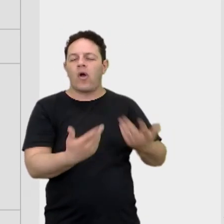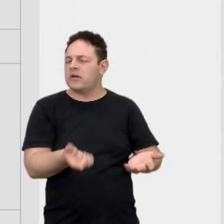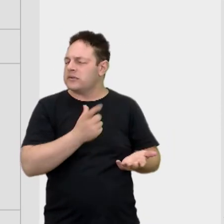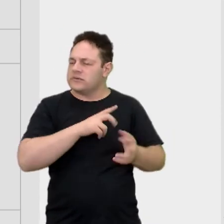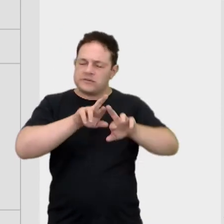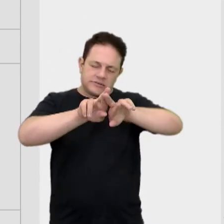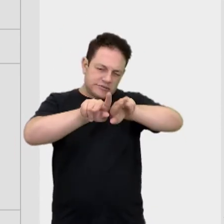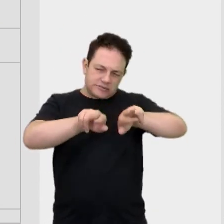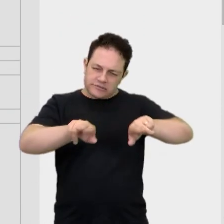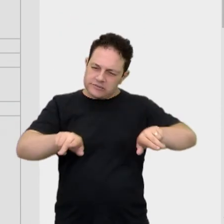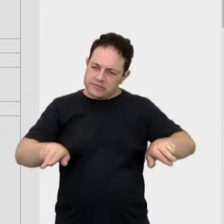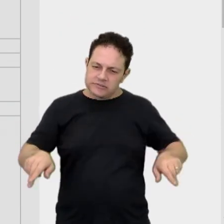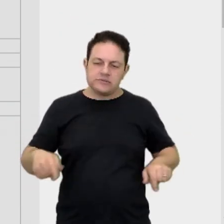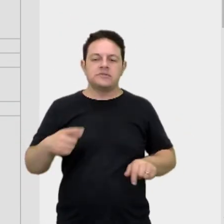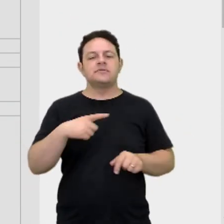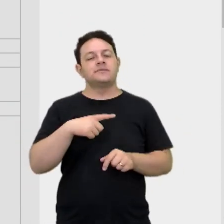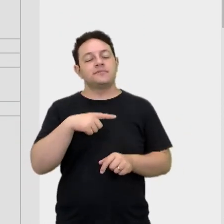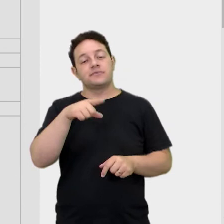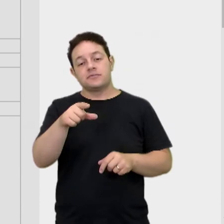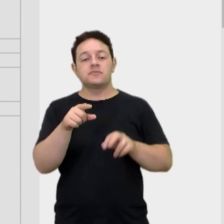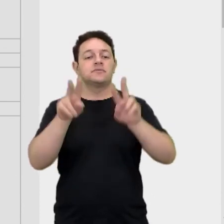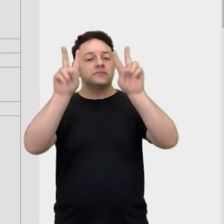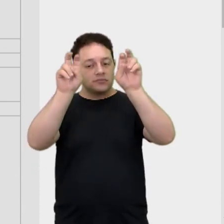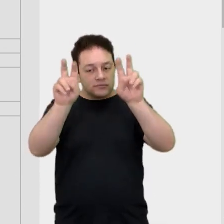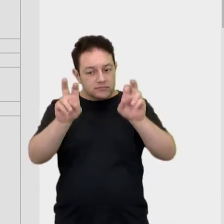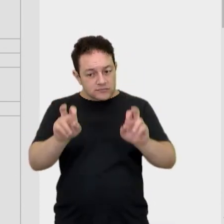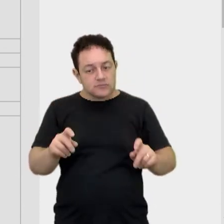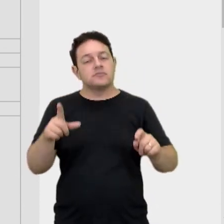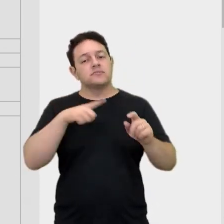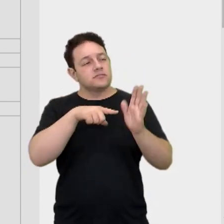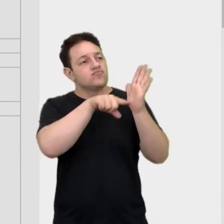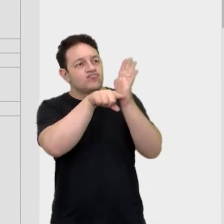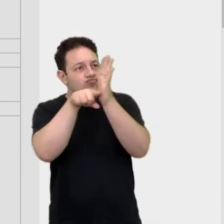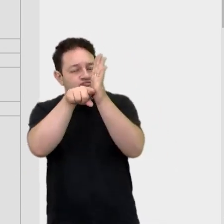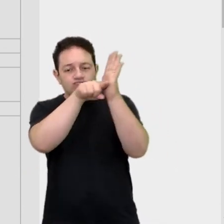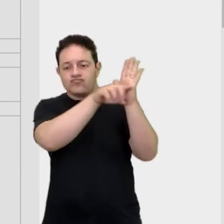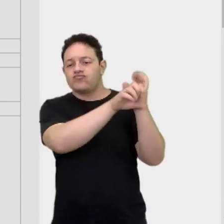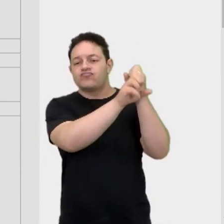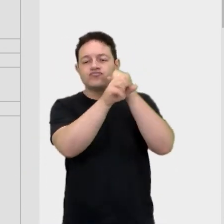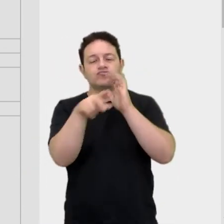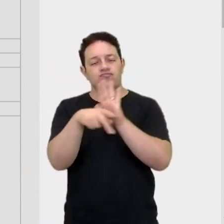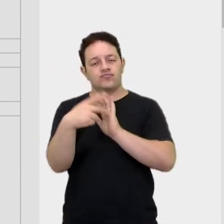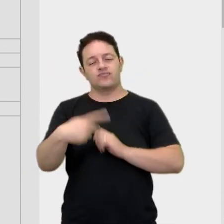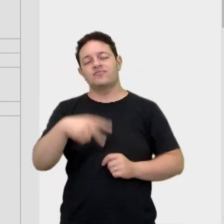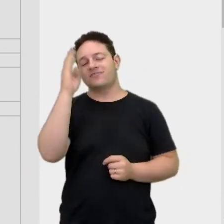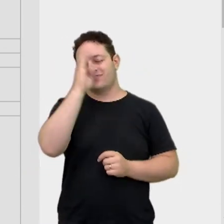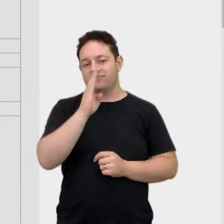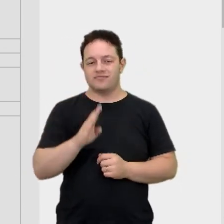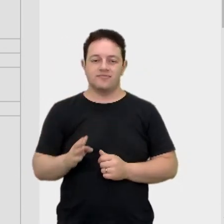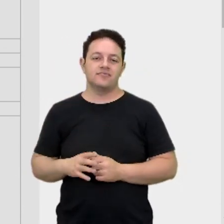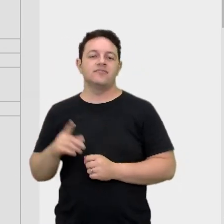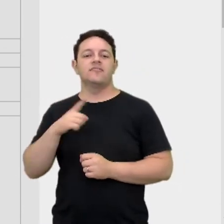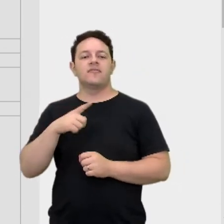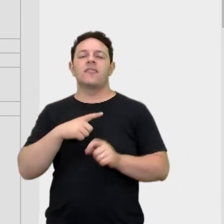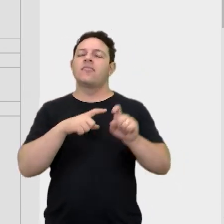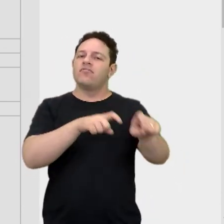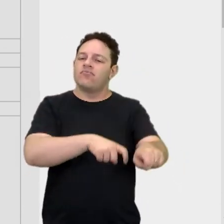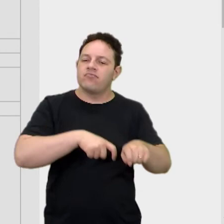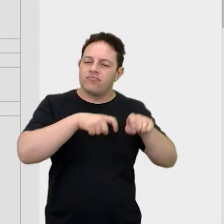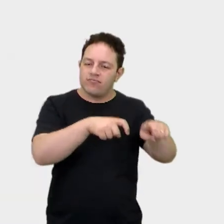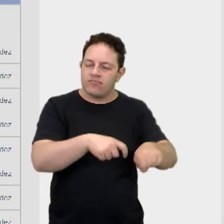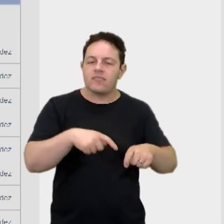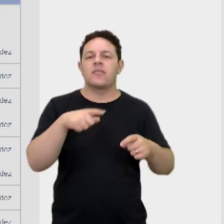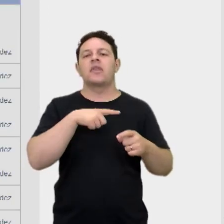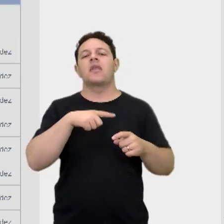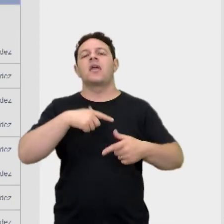diversos temas aqui, ó. Esses temas aí são abordados nas pesquisas do Brasil. Então tem agropecuária, tem